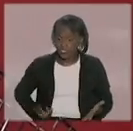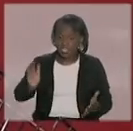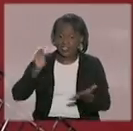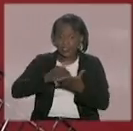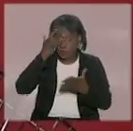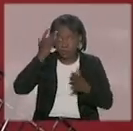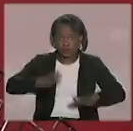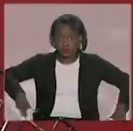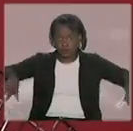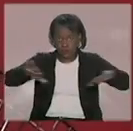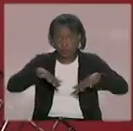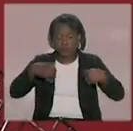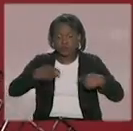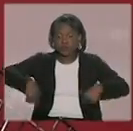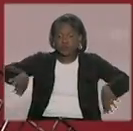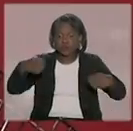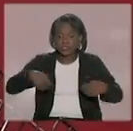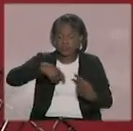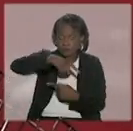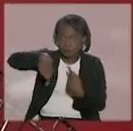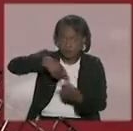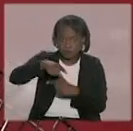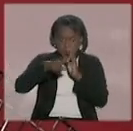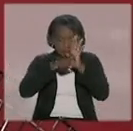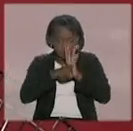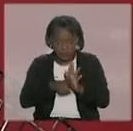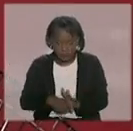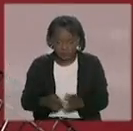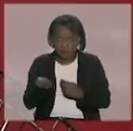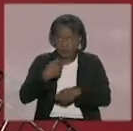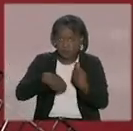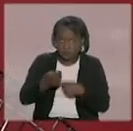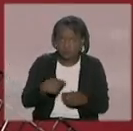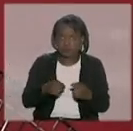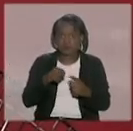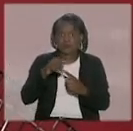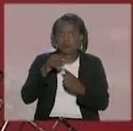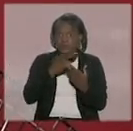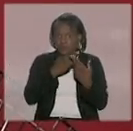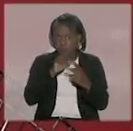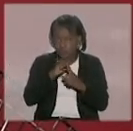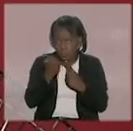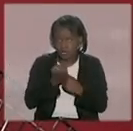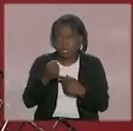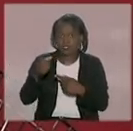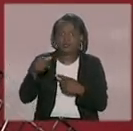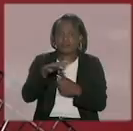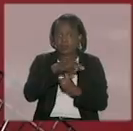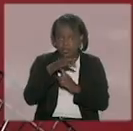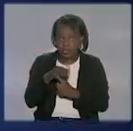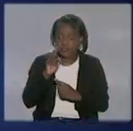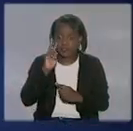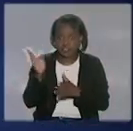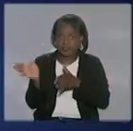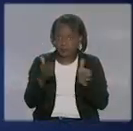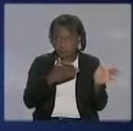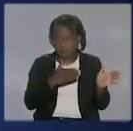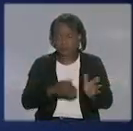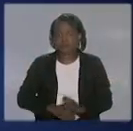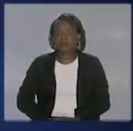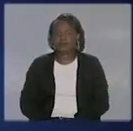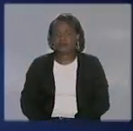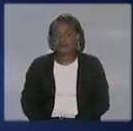na comunidade. Todos precisam interagir, analisando os aspectos econômicos, sociais e ambientais. Vamos ver a matéria.